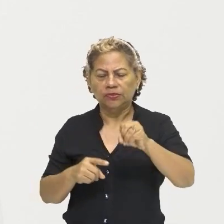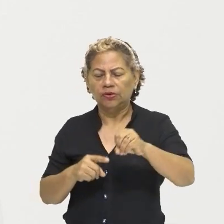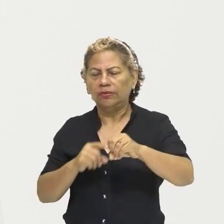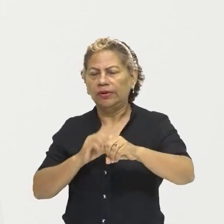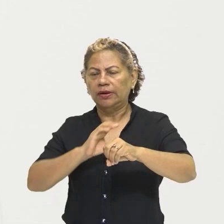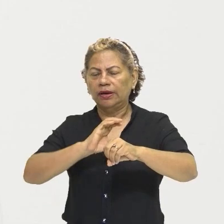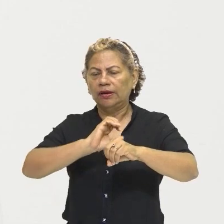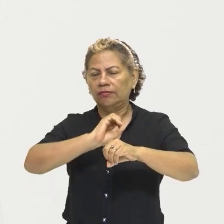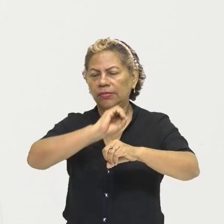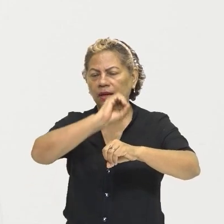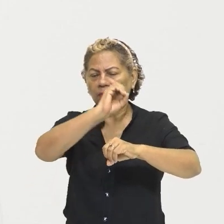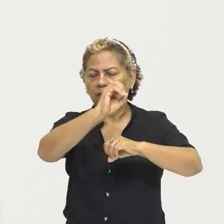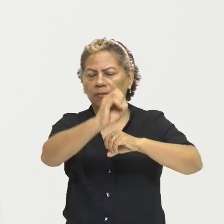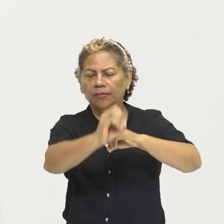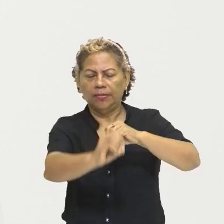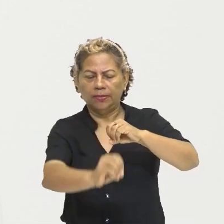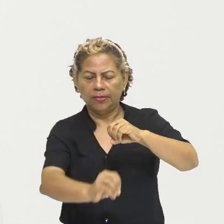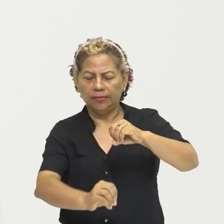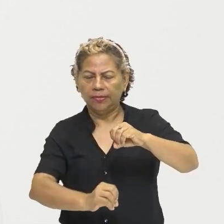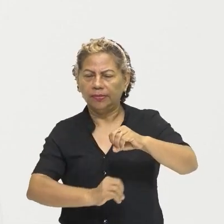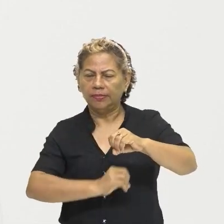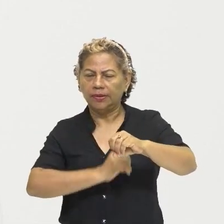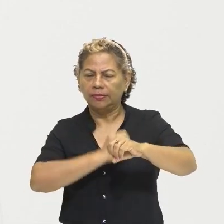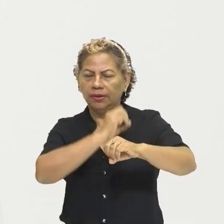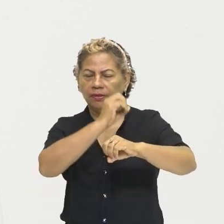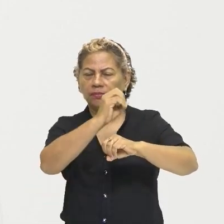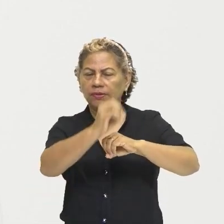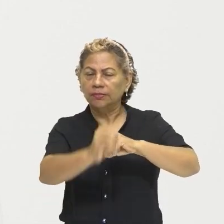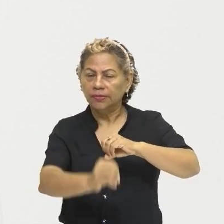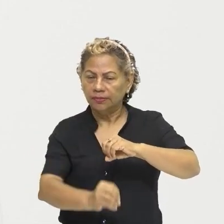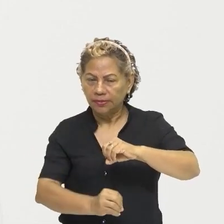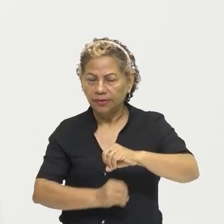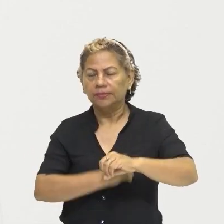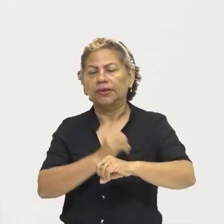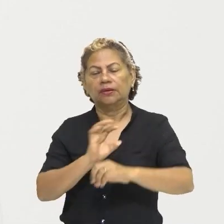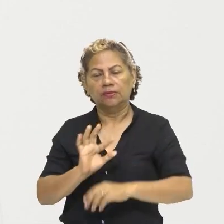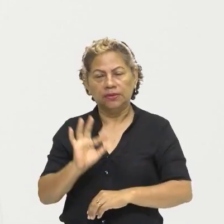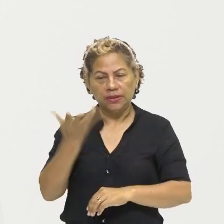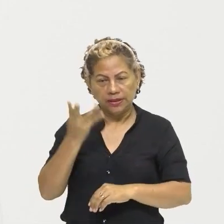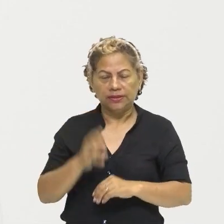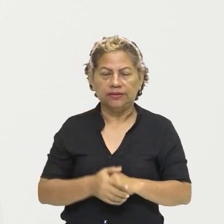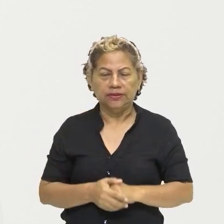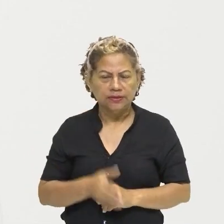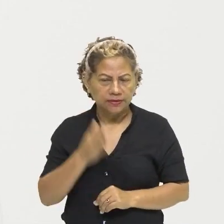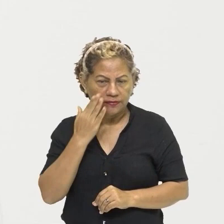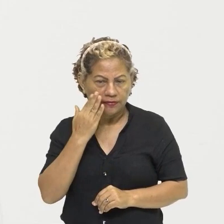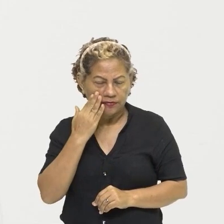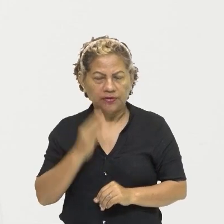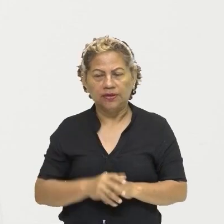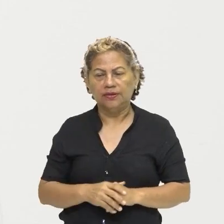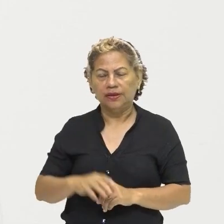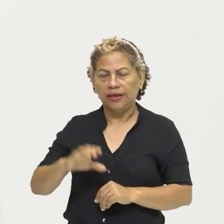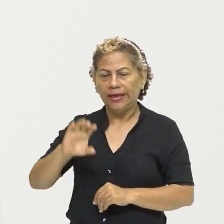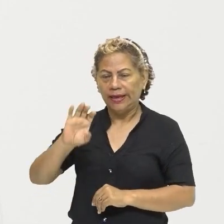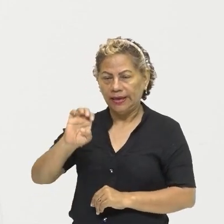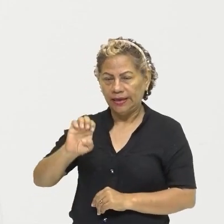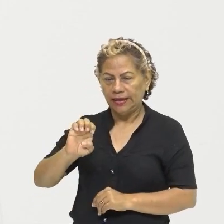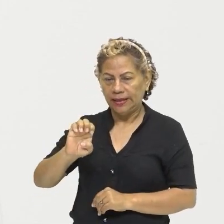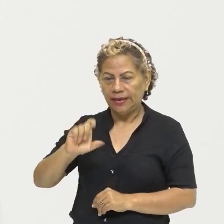Sol. É importante também dizer para você, pessoal, que esse desenho que você está vendo aqui da elipse está